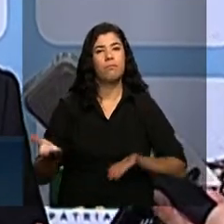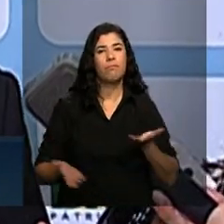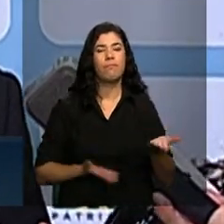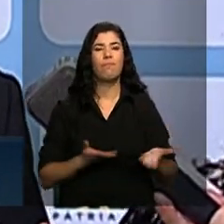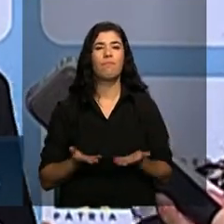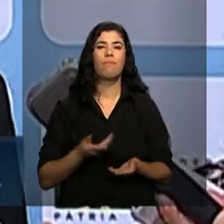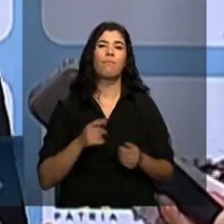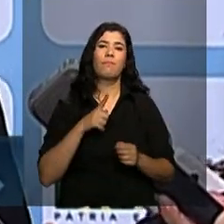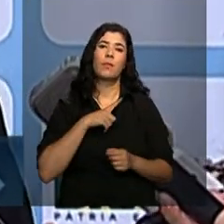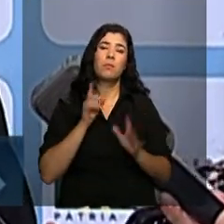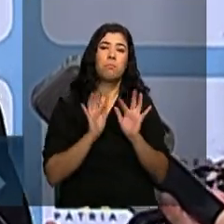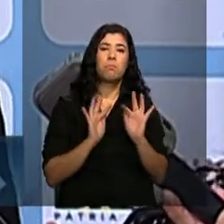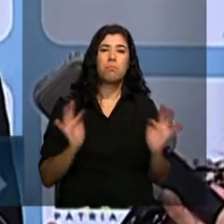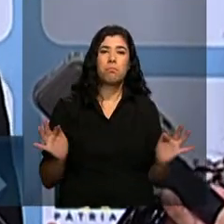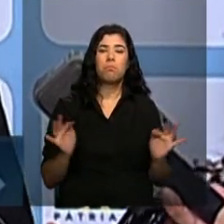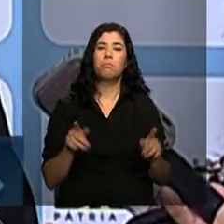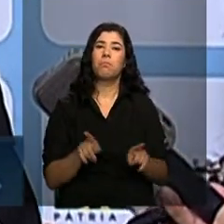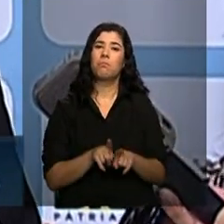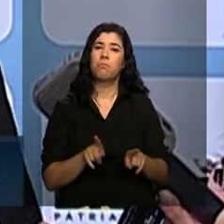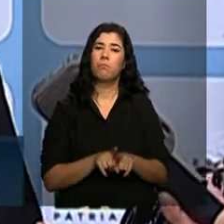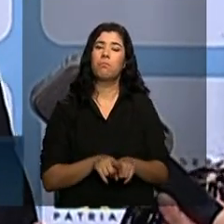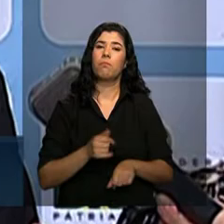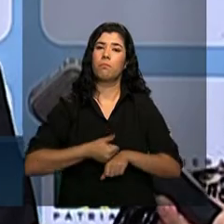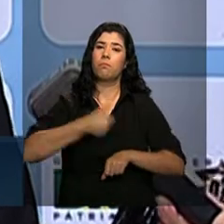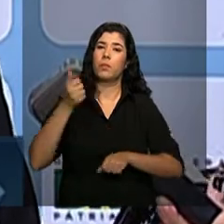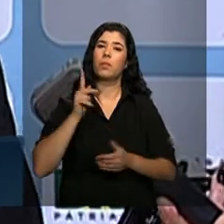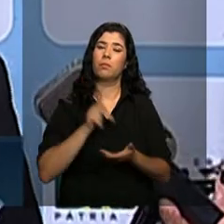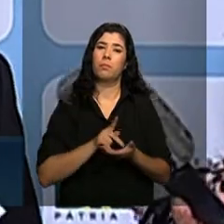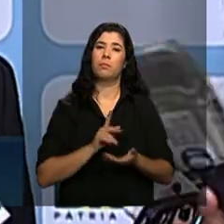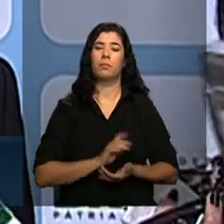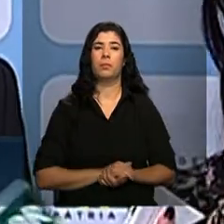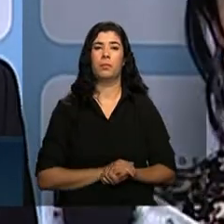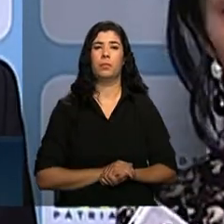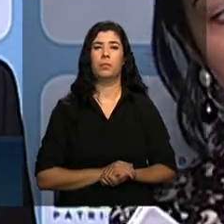mais simples, mais eficiente, mais eficaz.